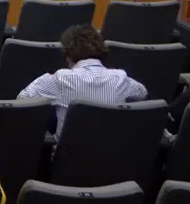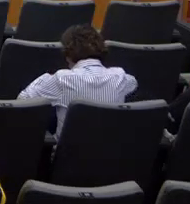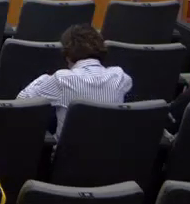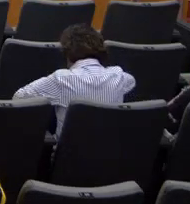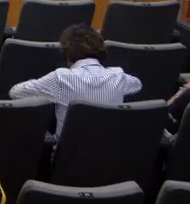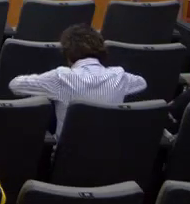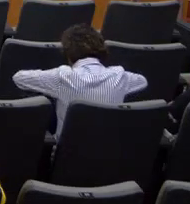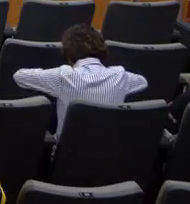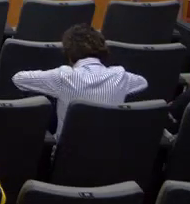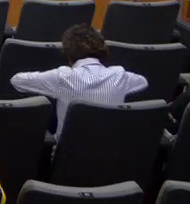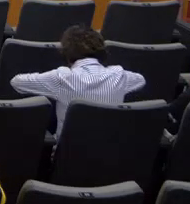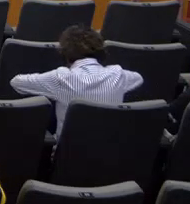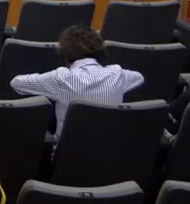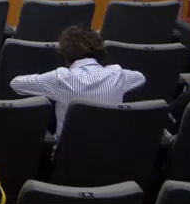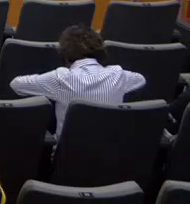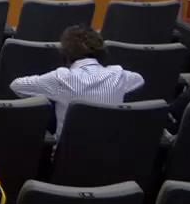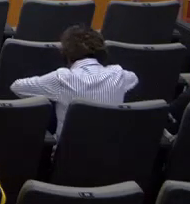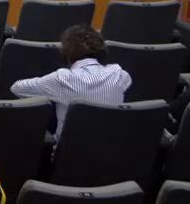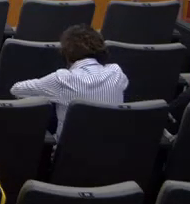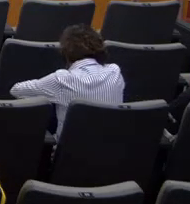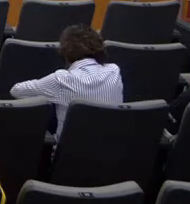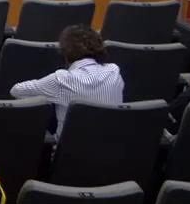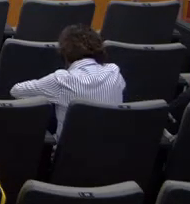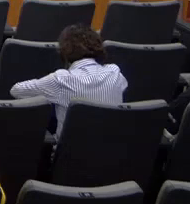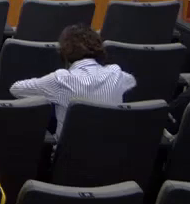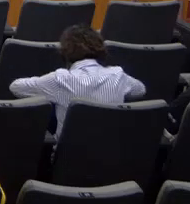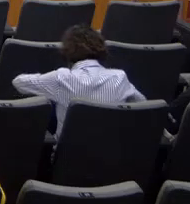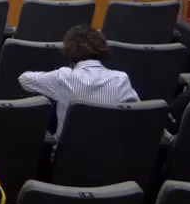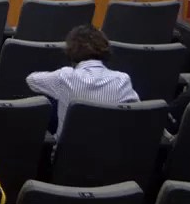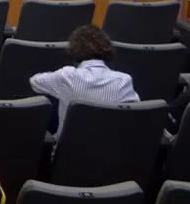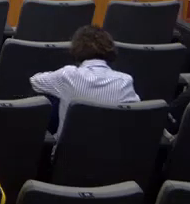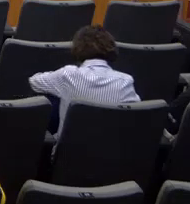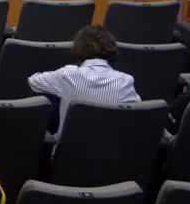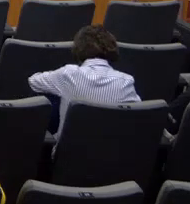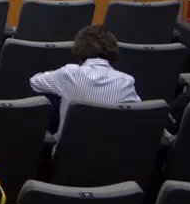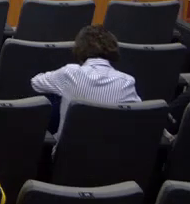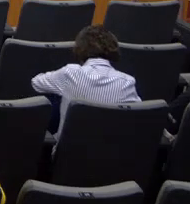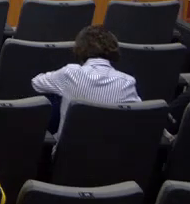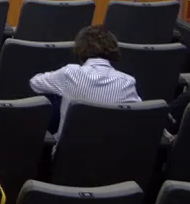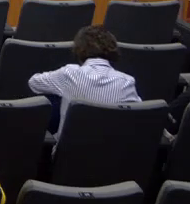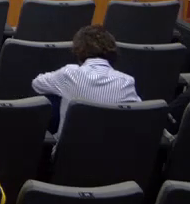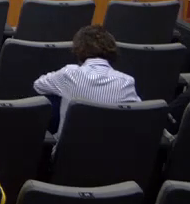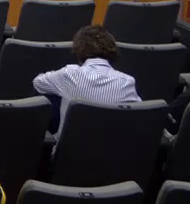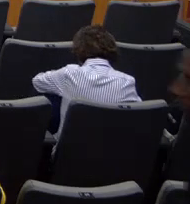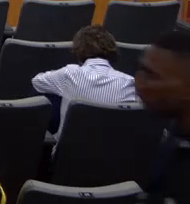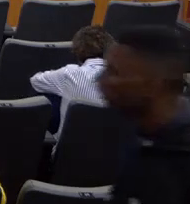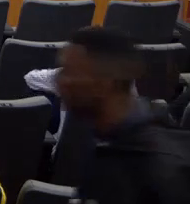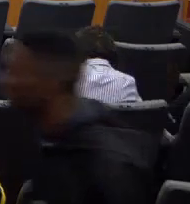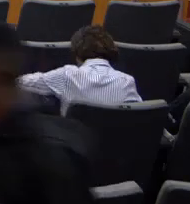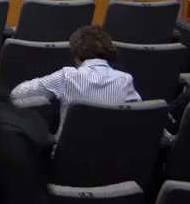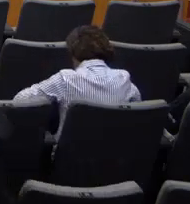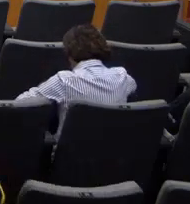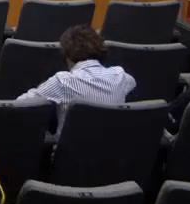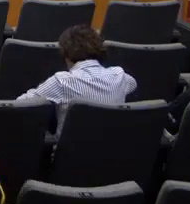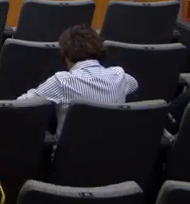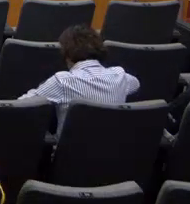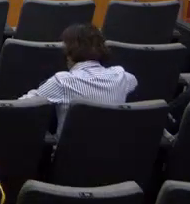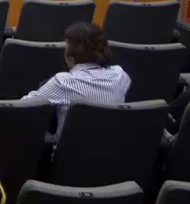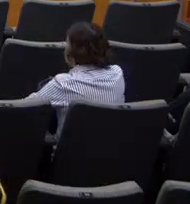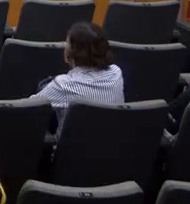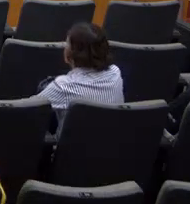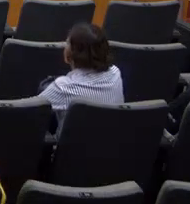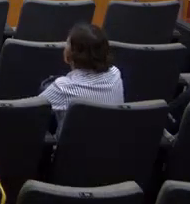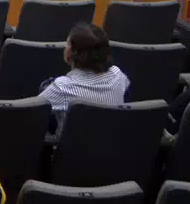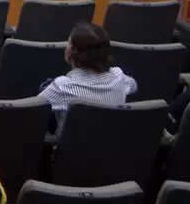segunda reunião especial da comissão do trabalho da Previdência da Assistência Social da vigésima seção Legislativa ordinária da vigésima